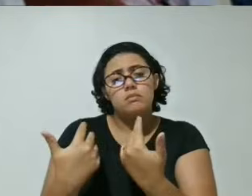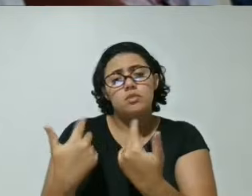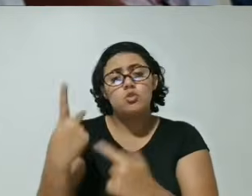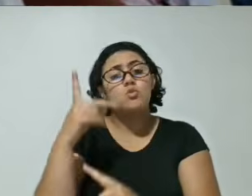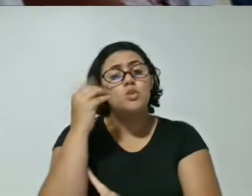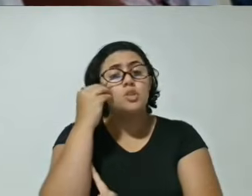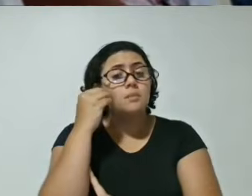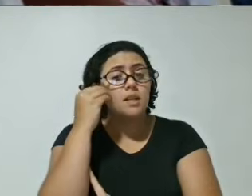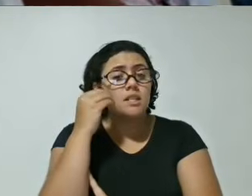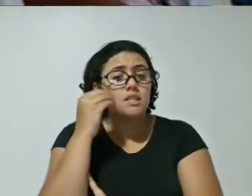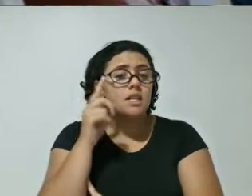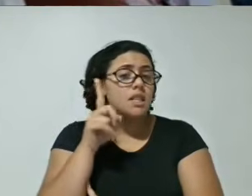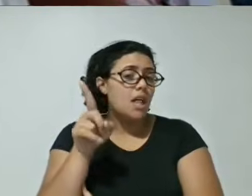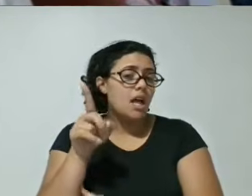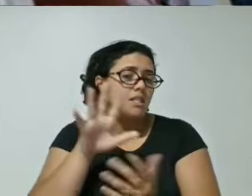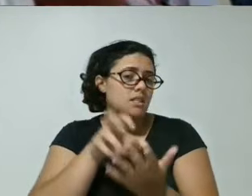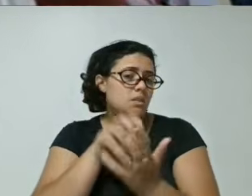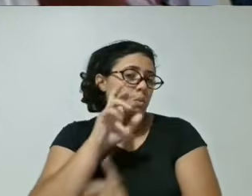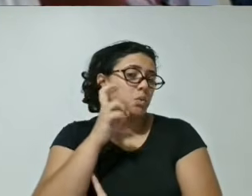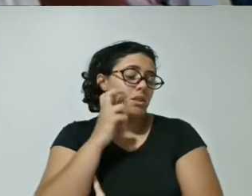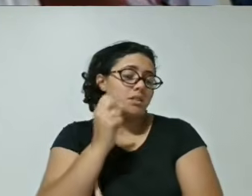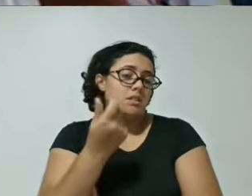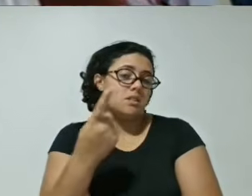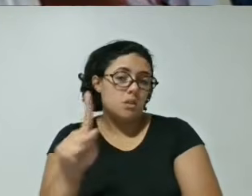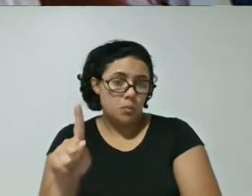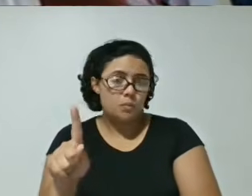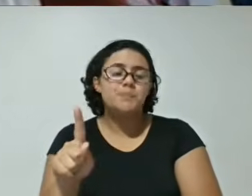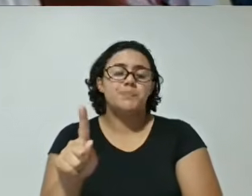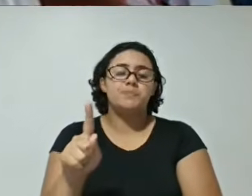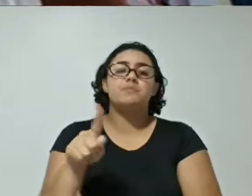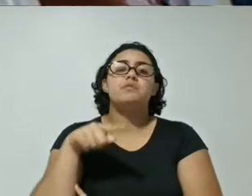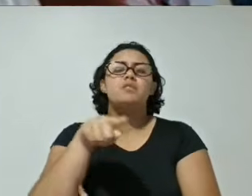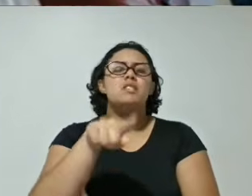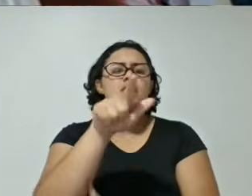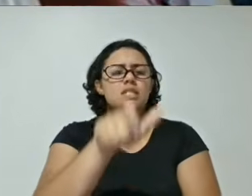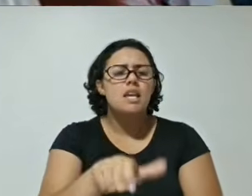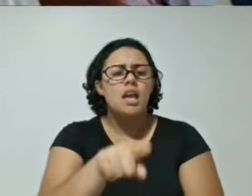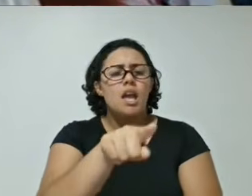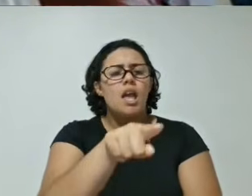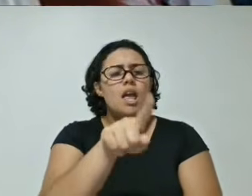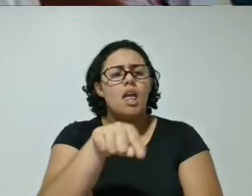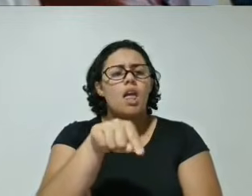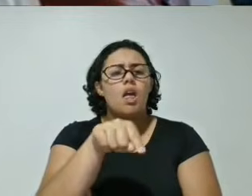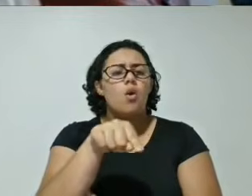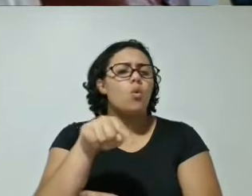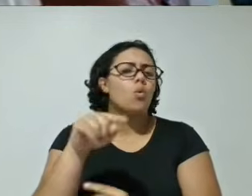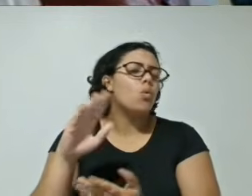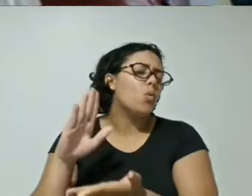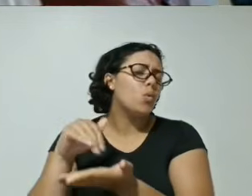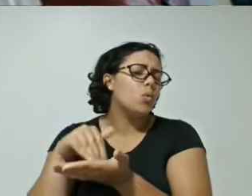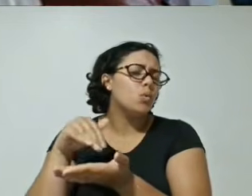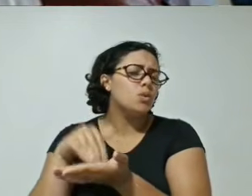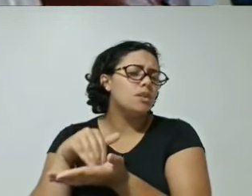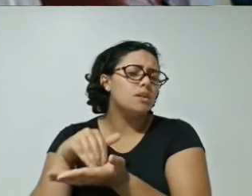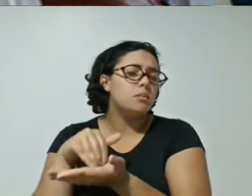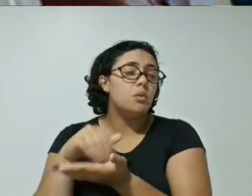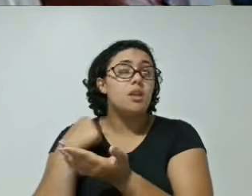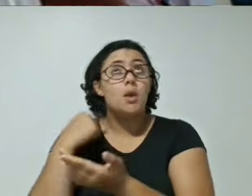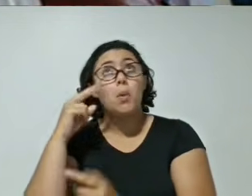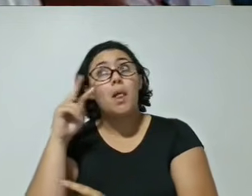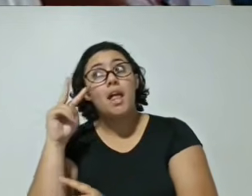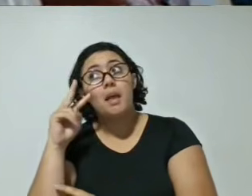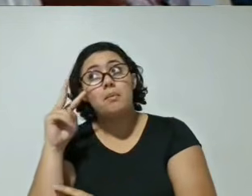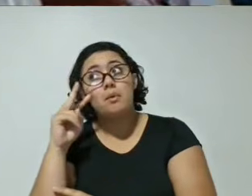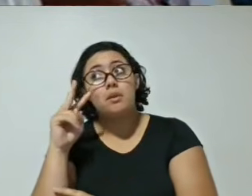experiência lá no São Bernardo, né? Você é um dos últimos não, né? Vou dizer assim, que eu me lembro, nós tivemos,